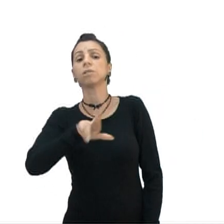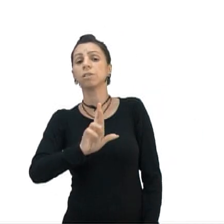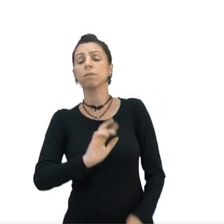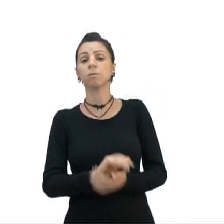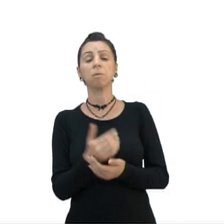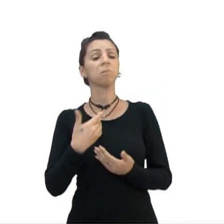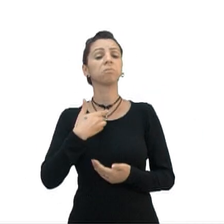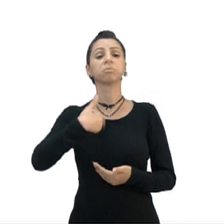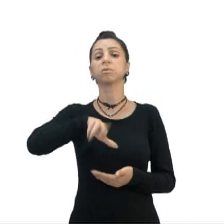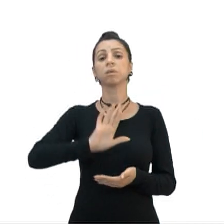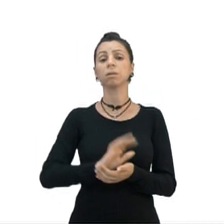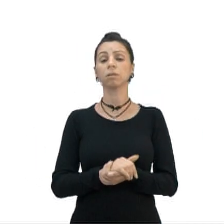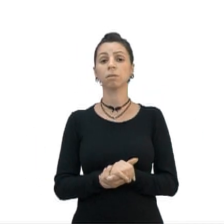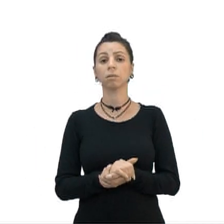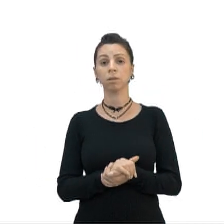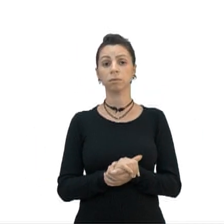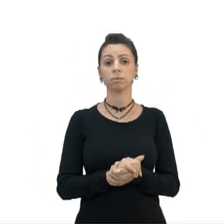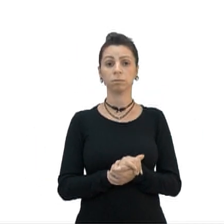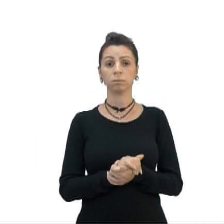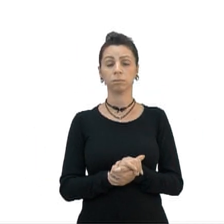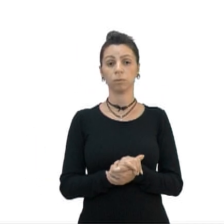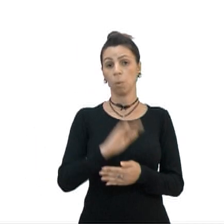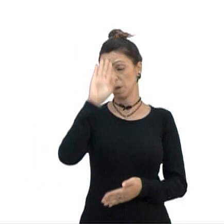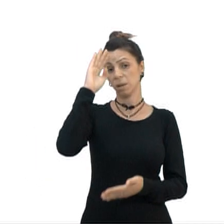que não professam crença, tá?